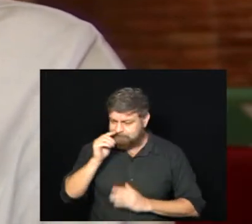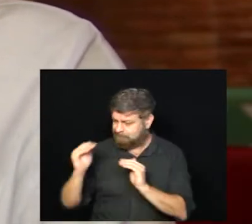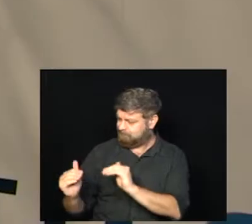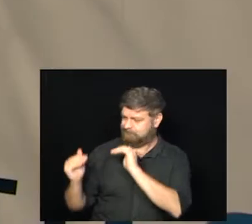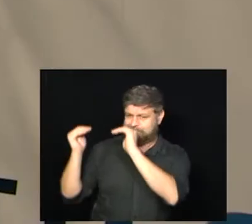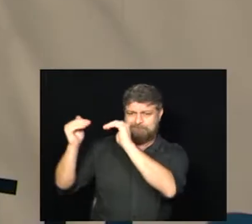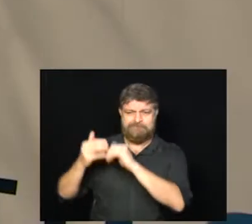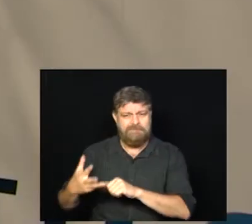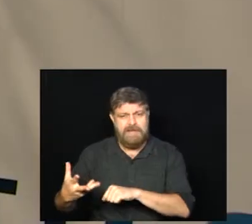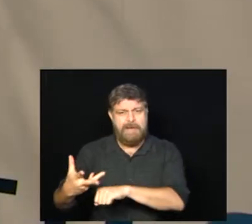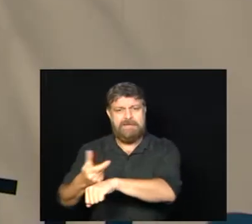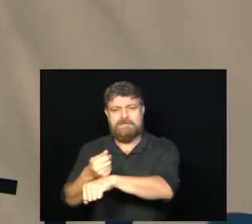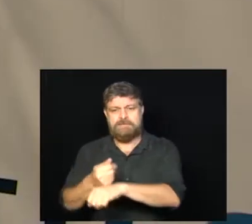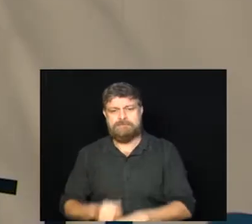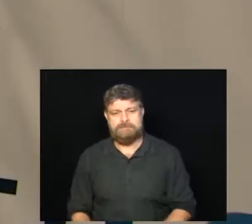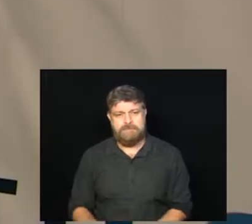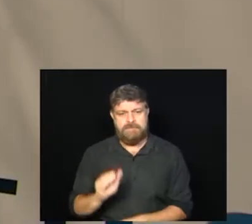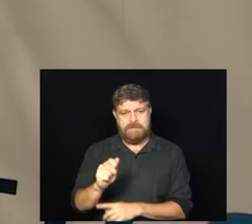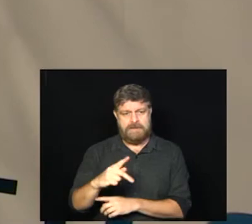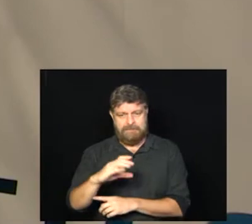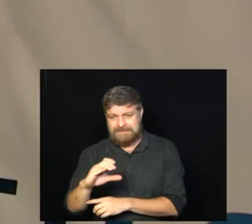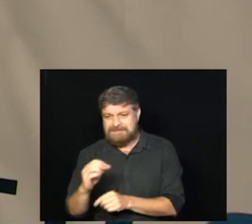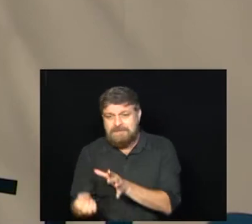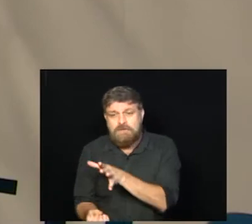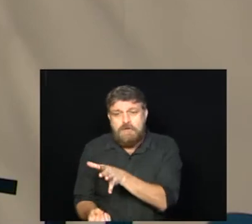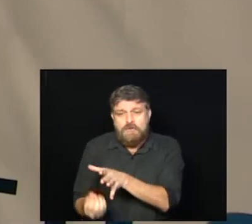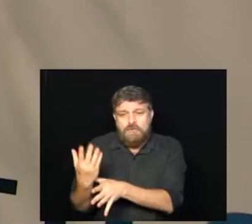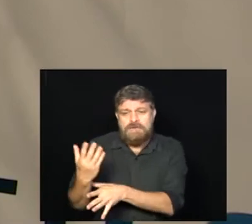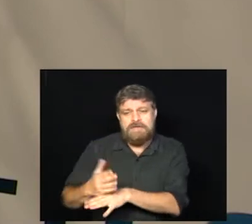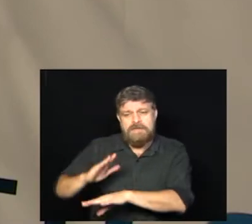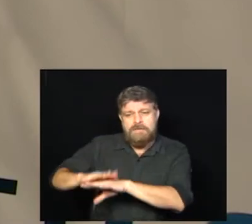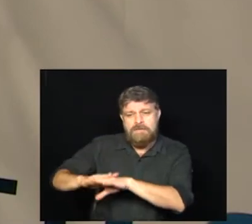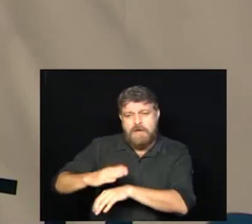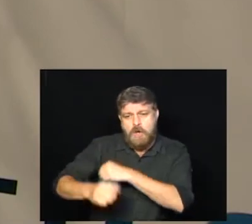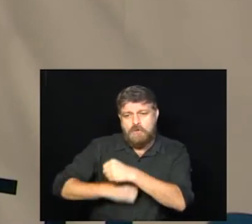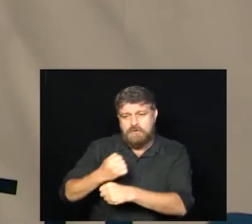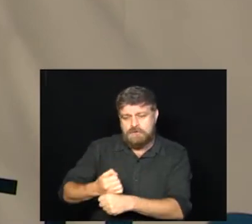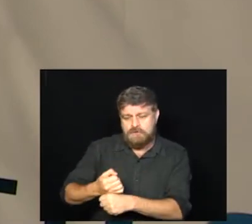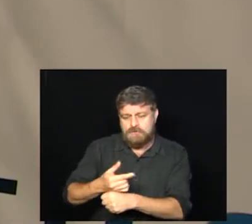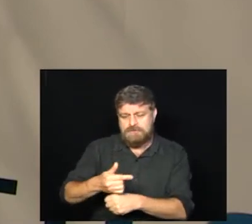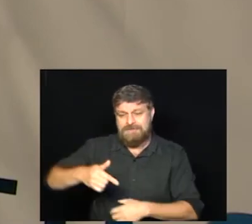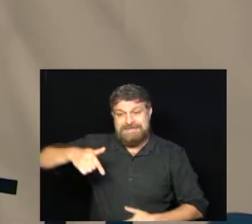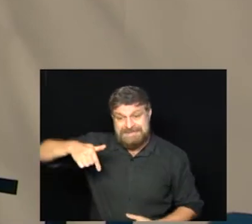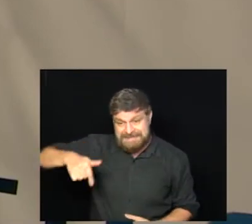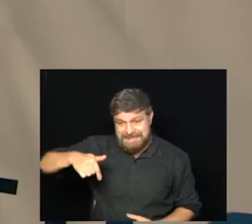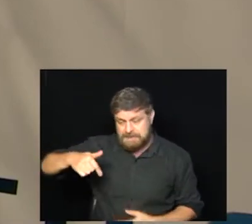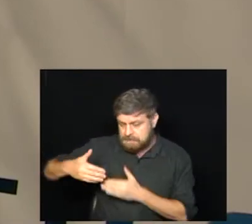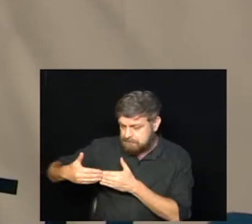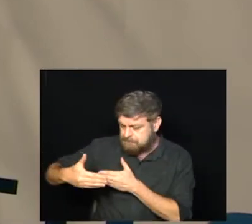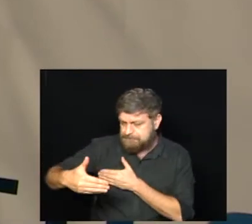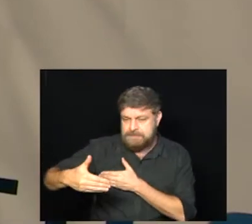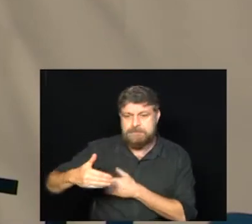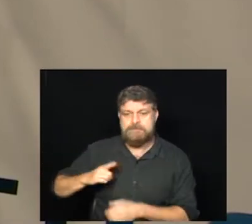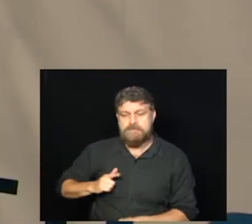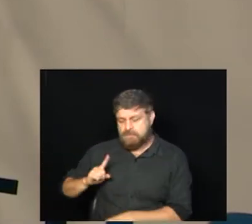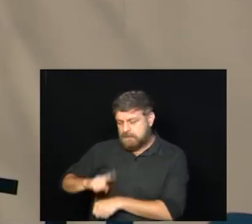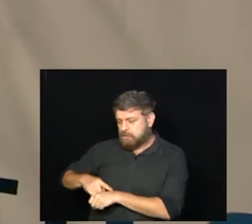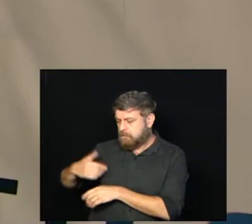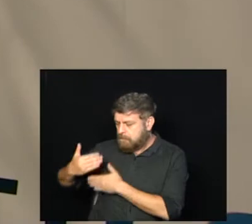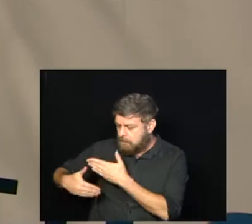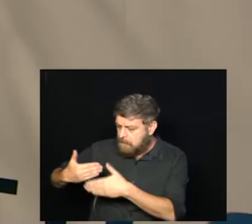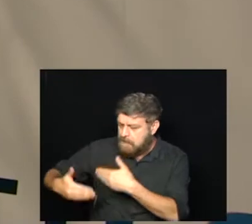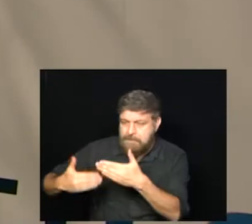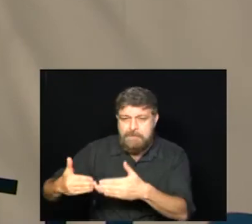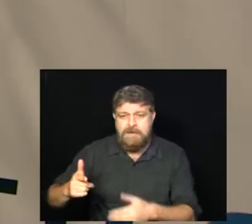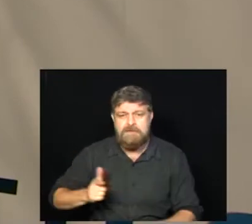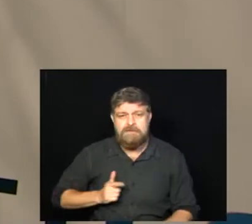maravilhoso. A APC ela foi fundada em 2007, né, e ao longo desse tempo ela vem